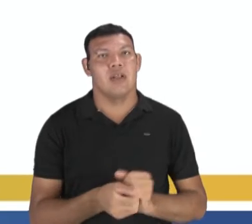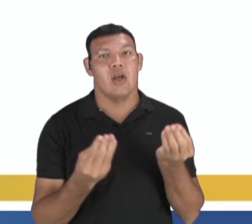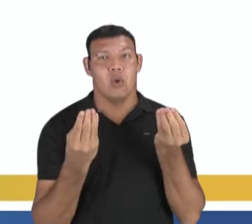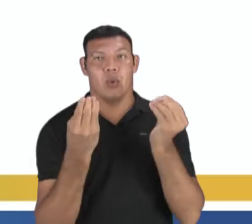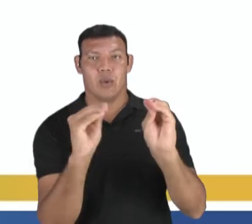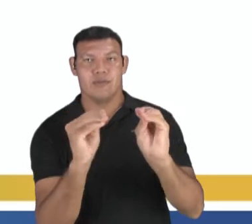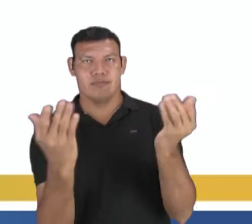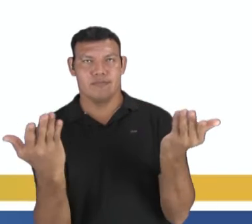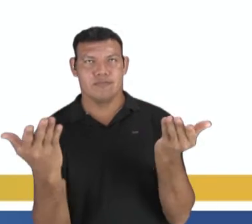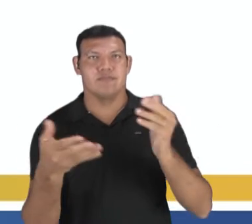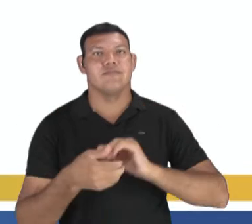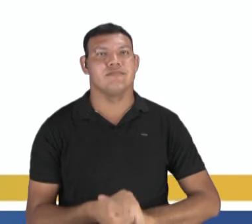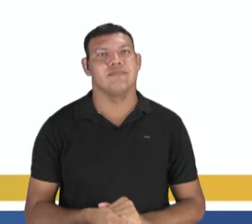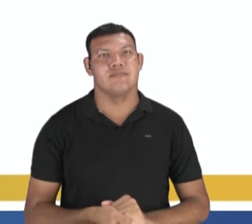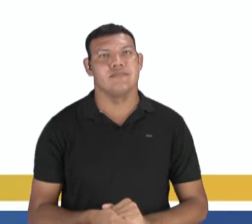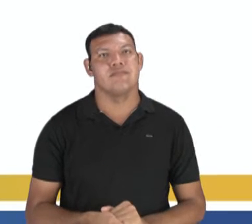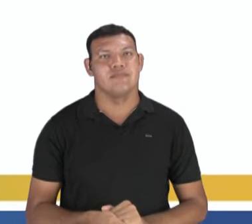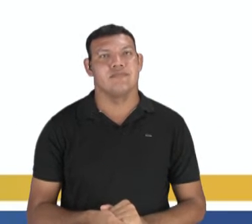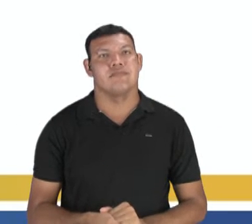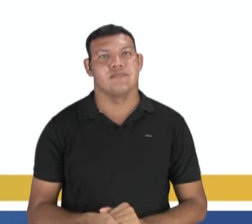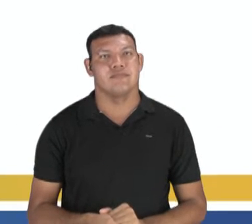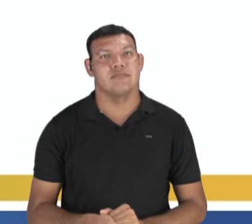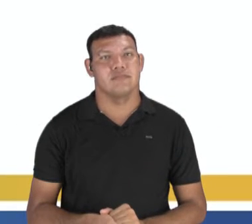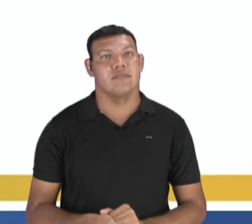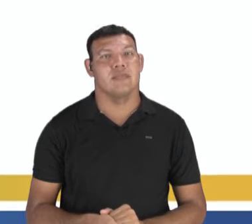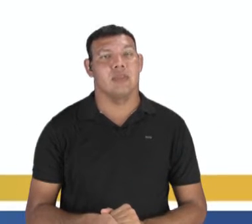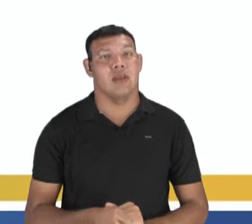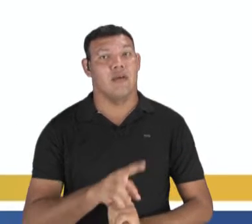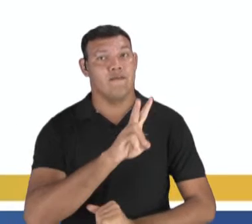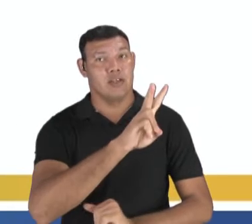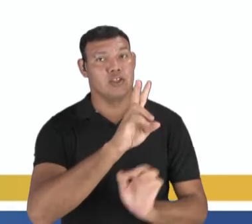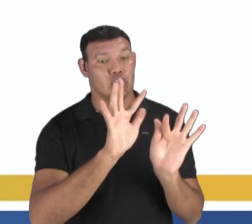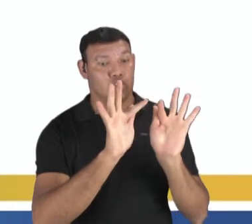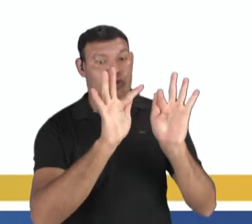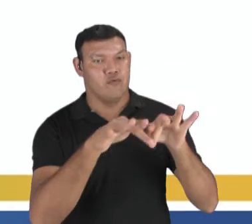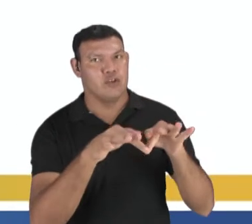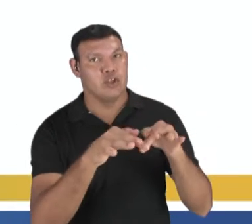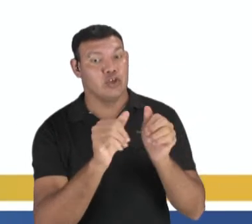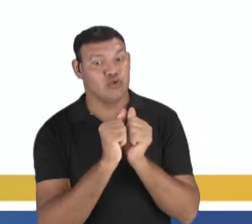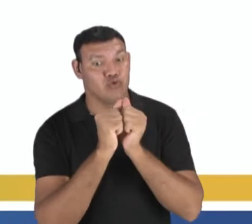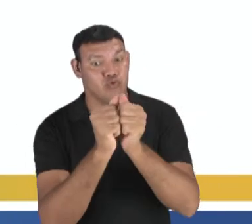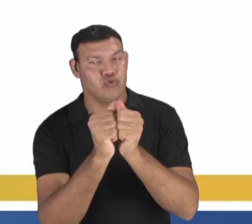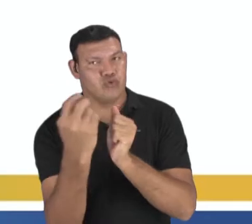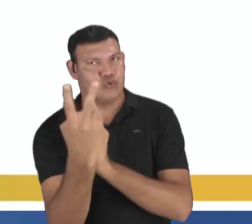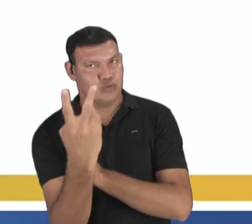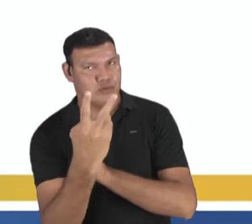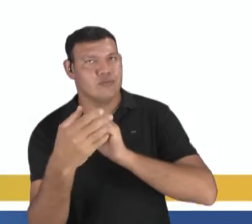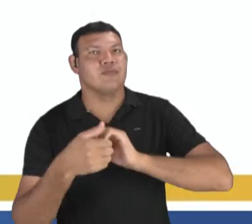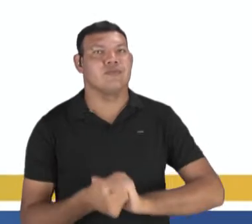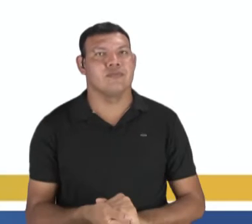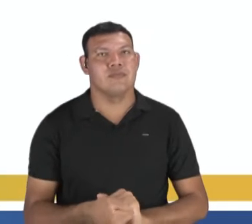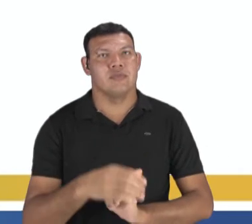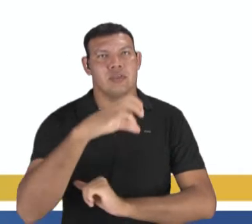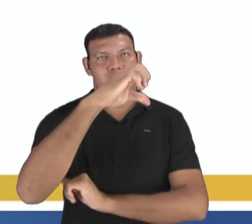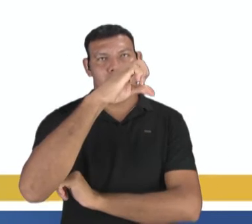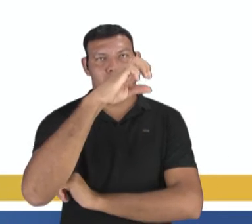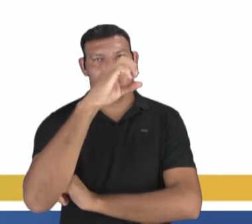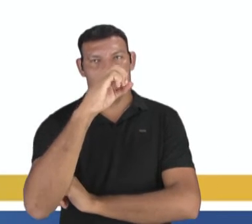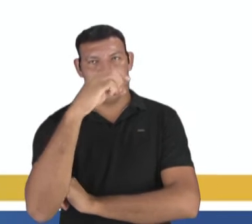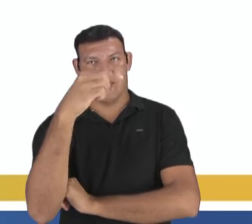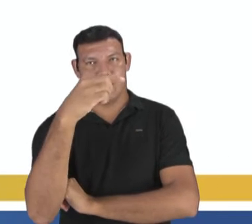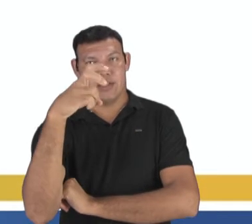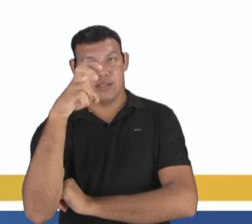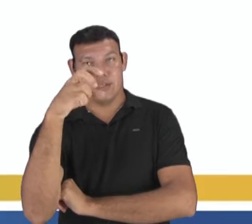pessoal? Ficaria o seguinte, a velocidade final, tá? Aqui, dos dois carrinhos juntos. Então, ficaria 90 menos